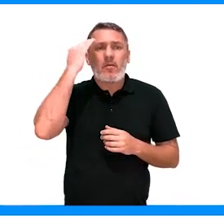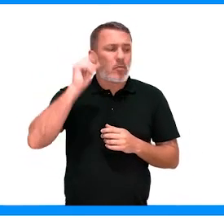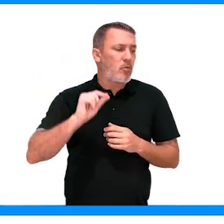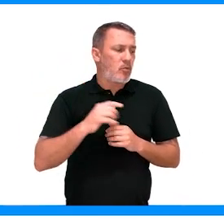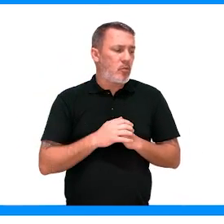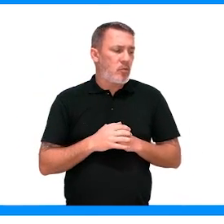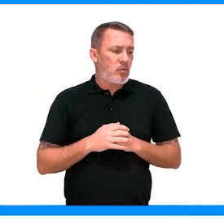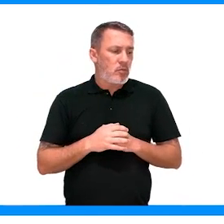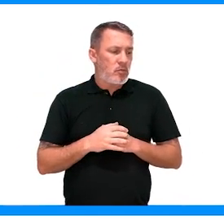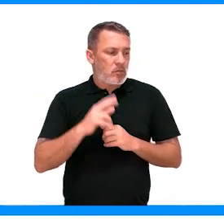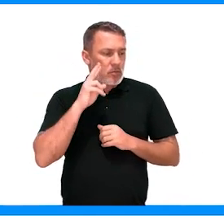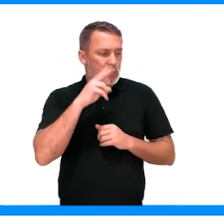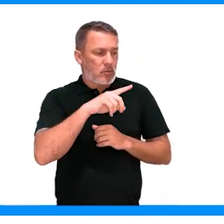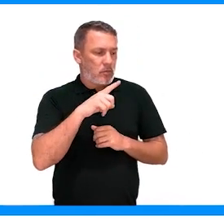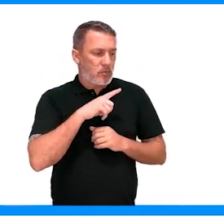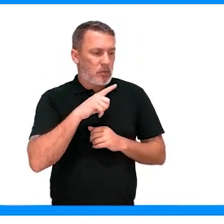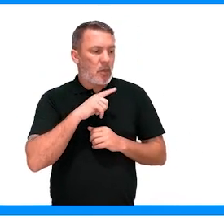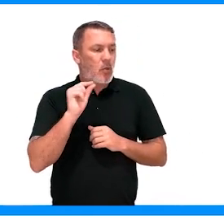sofrem as